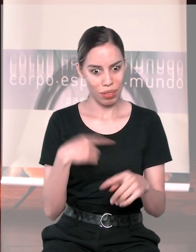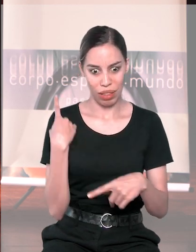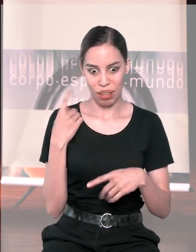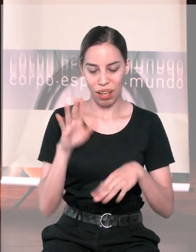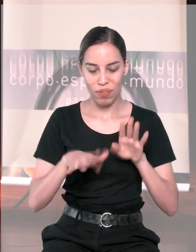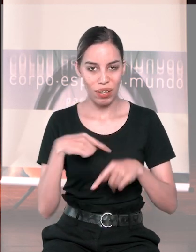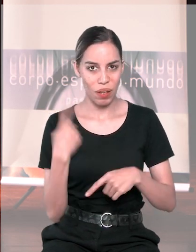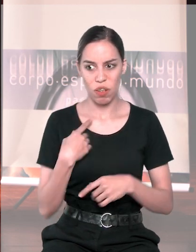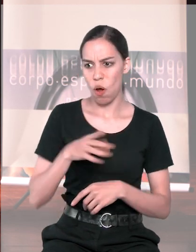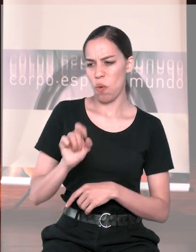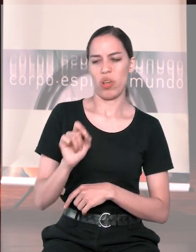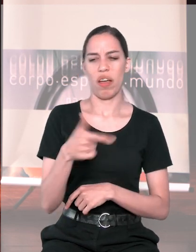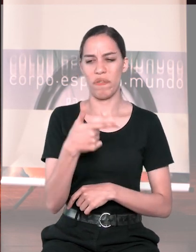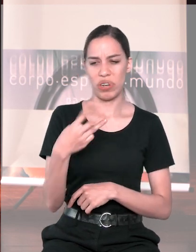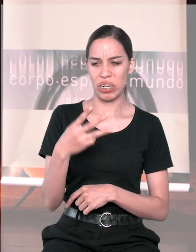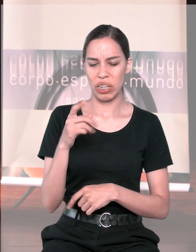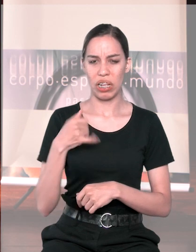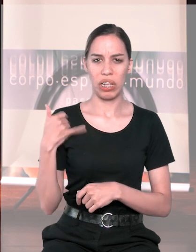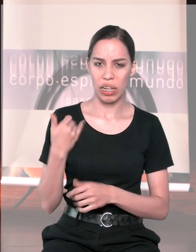em 1894. Né,